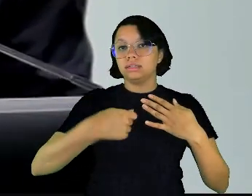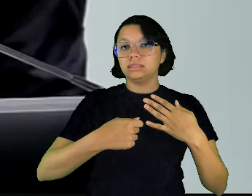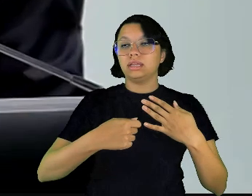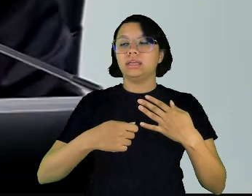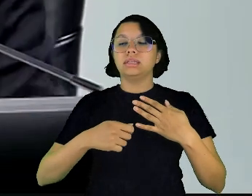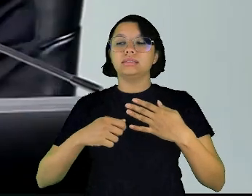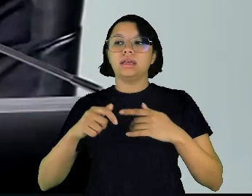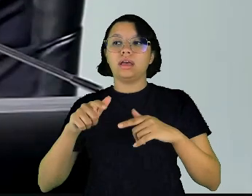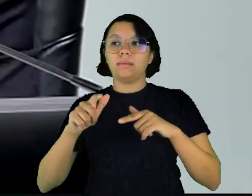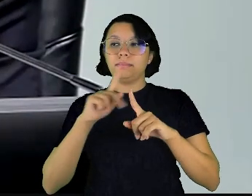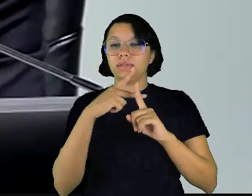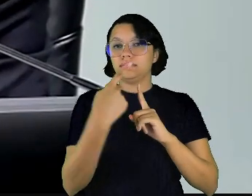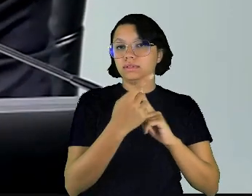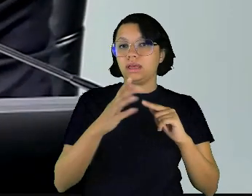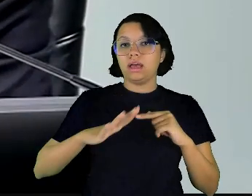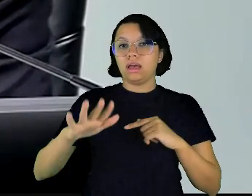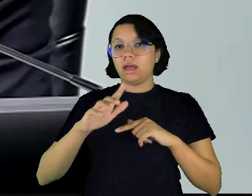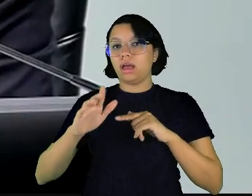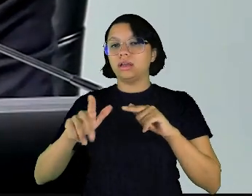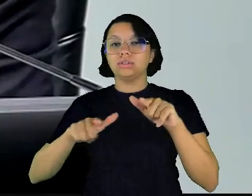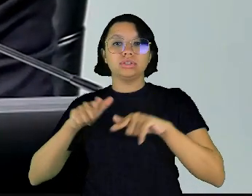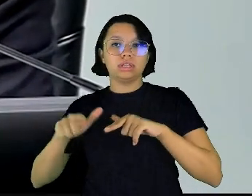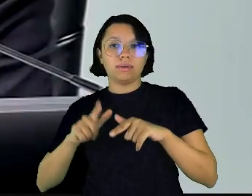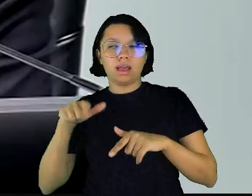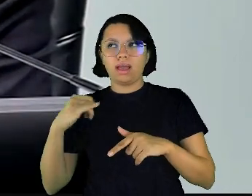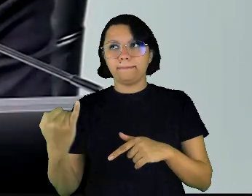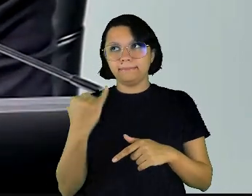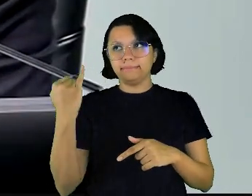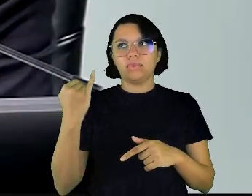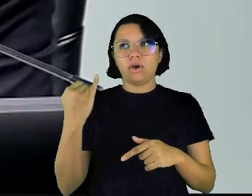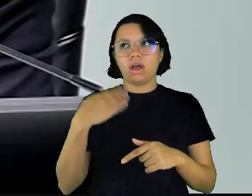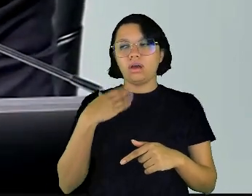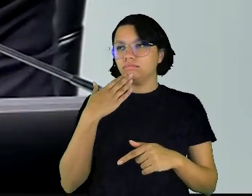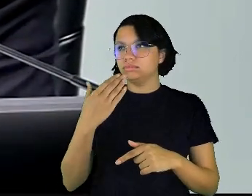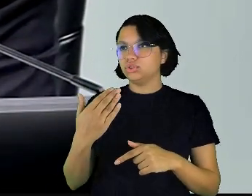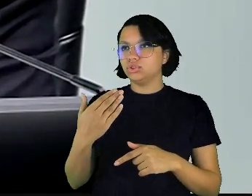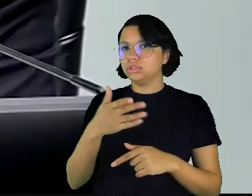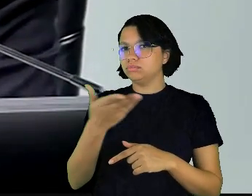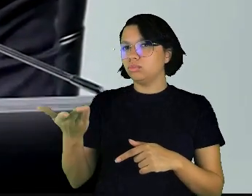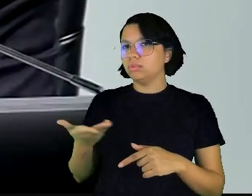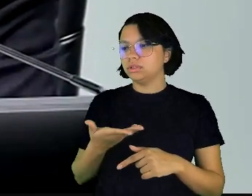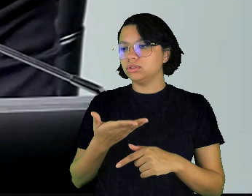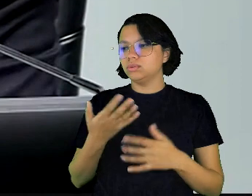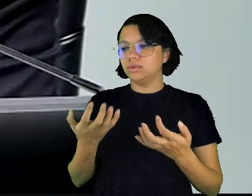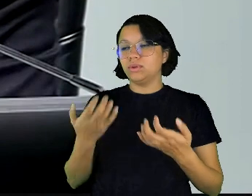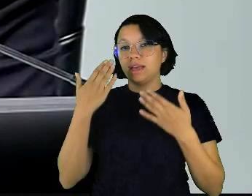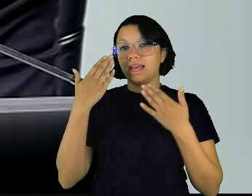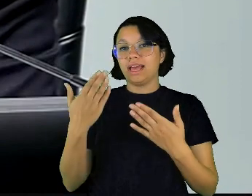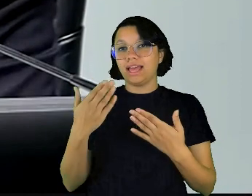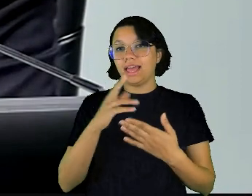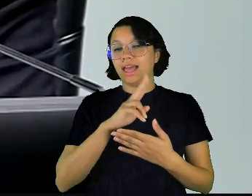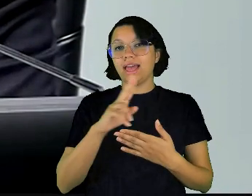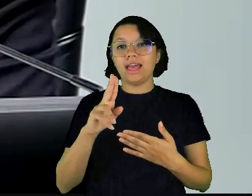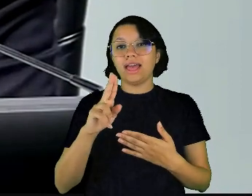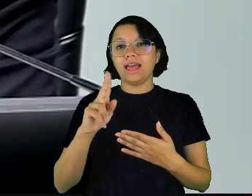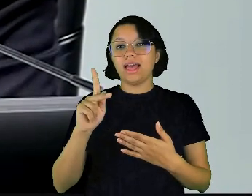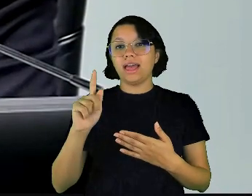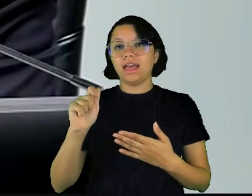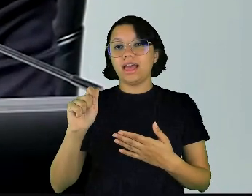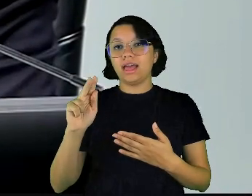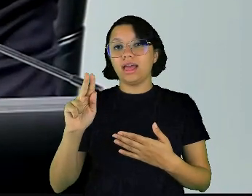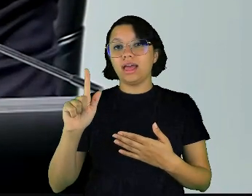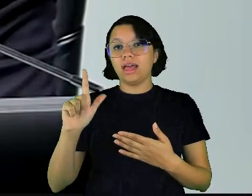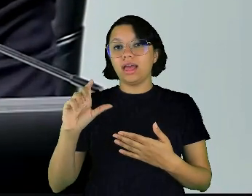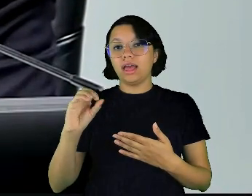né, ele é muito importante. Eu pedi para o pessoal, e aqui eu quero agradecer na pessoa do Paulo Borja, nosso servidor aqui